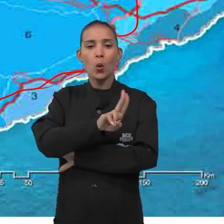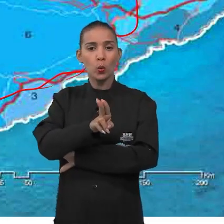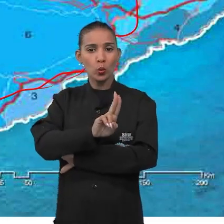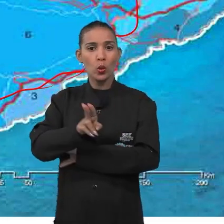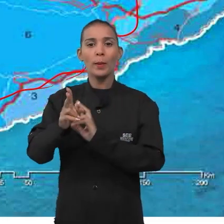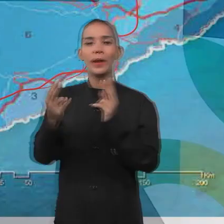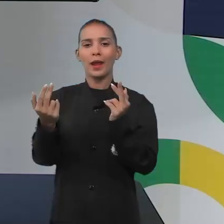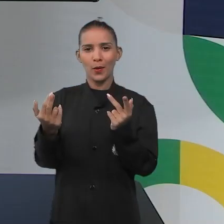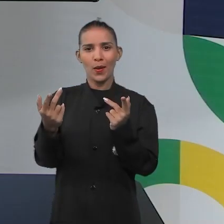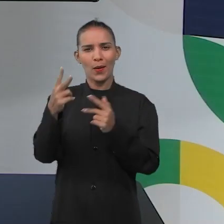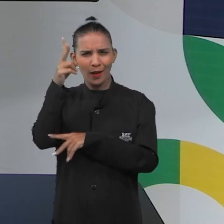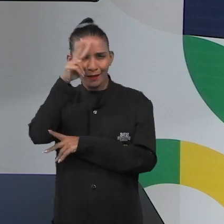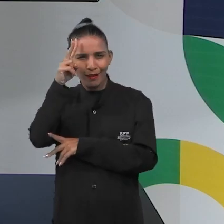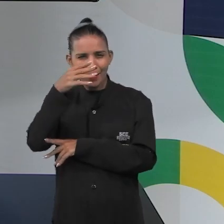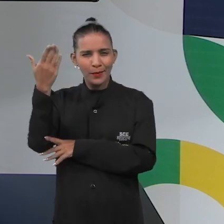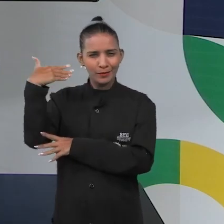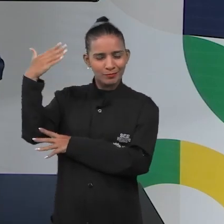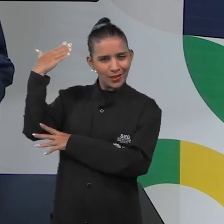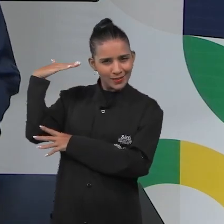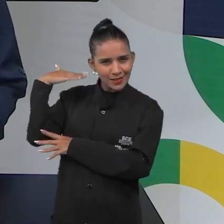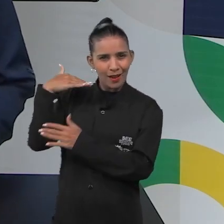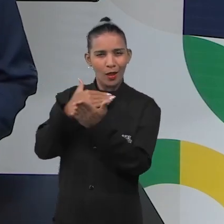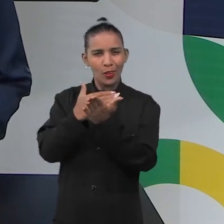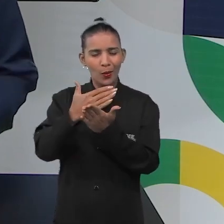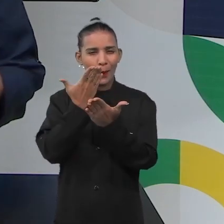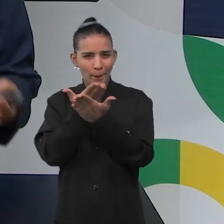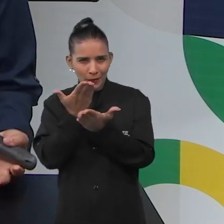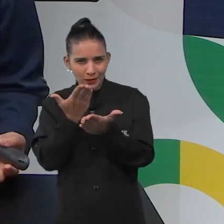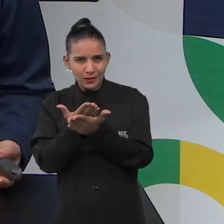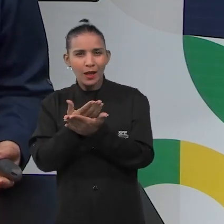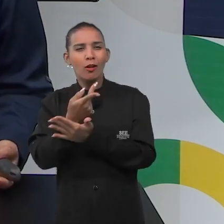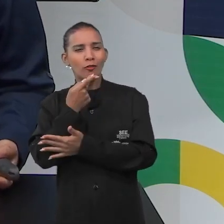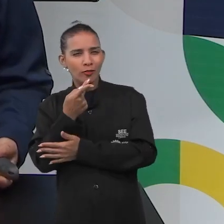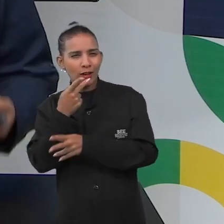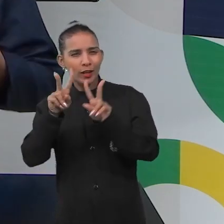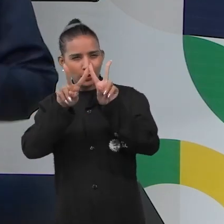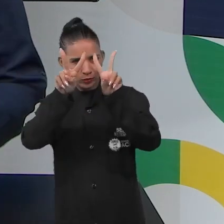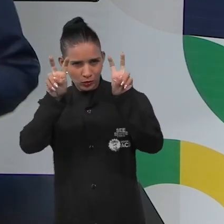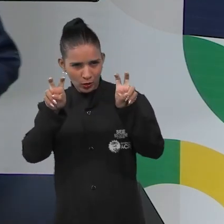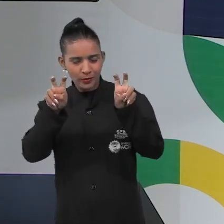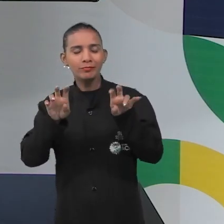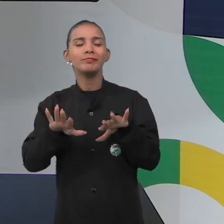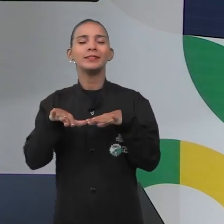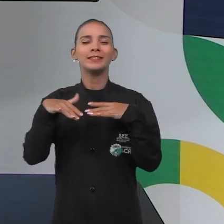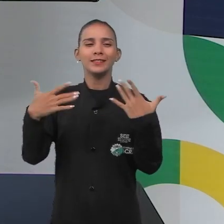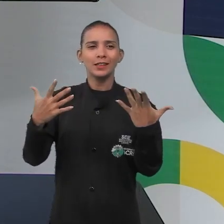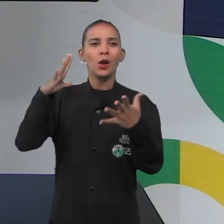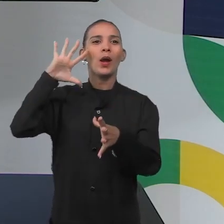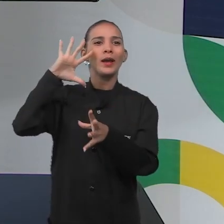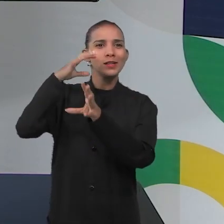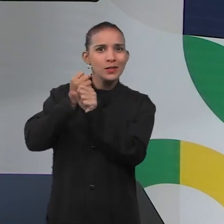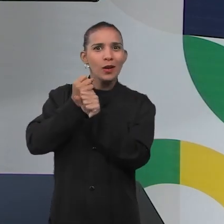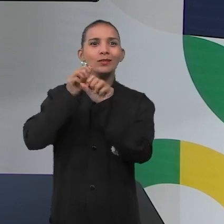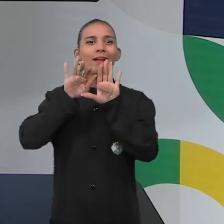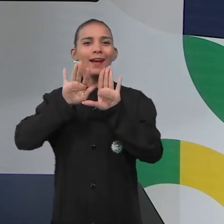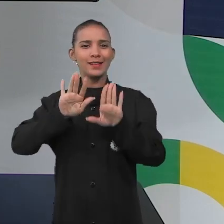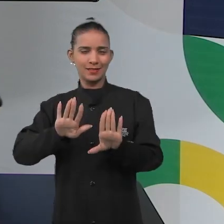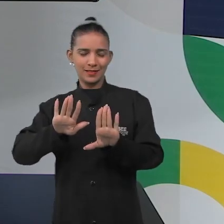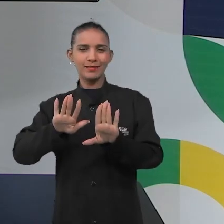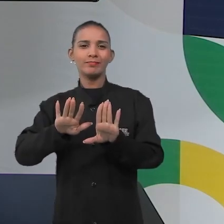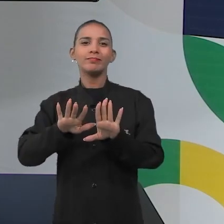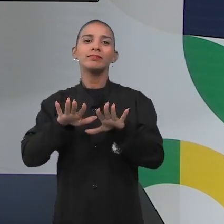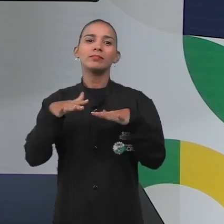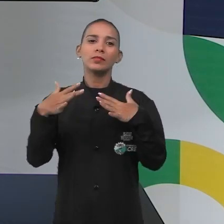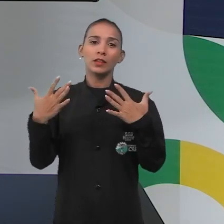aula que eu falei que as regionais são influenciadas aí pelo nome dos rios? Então, é basicamente isso. Essa é a distribuição